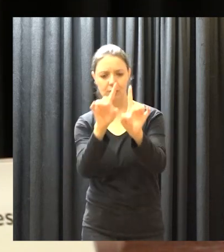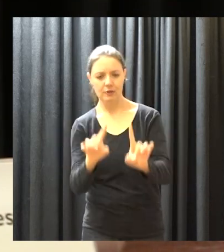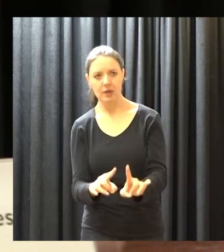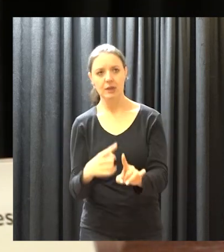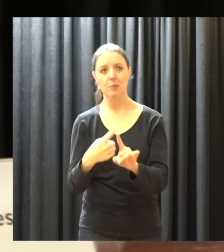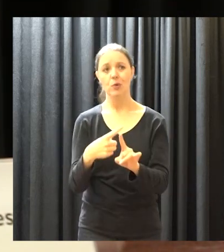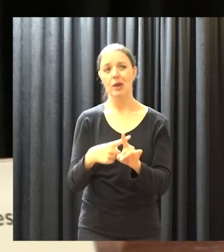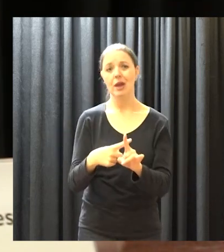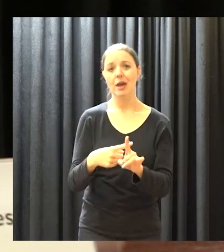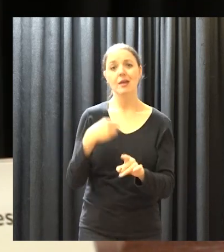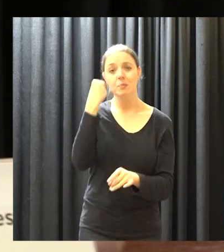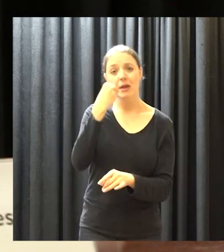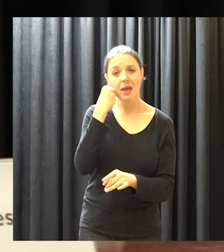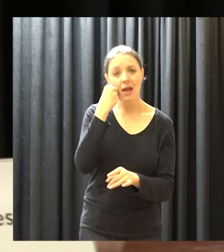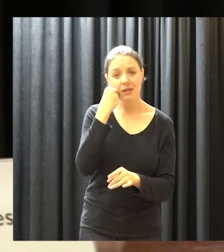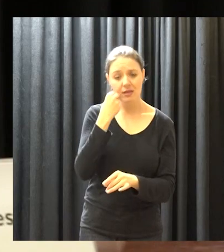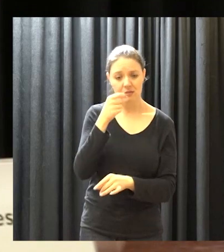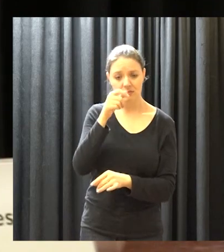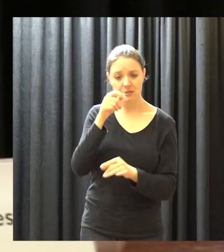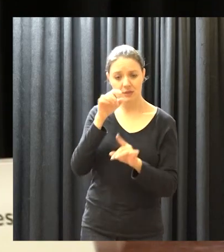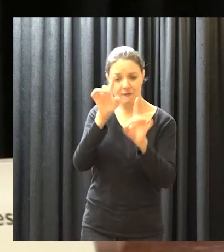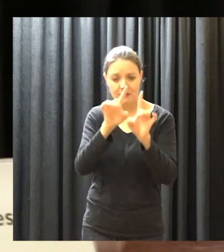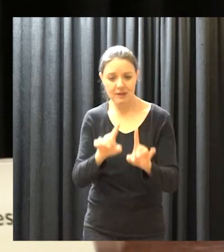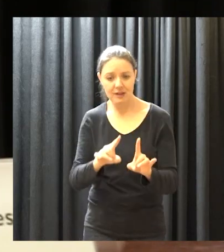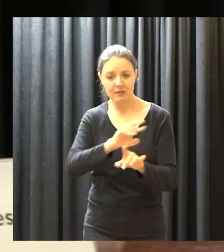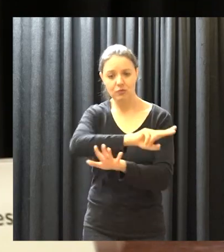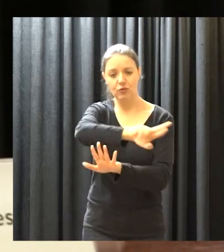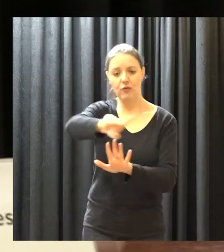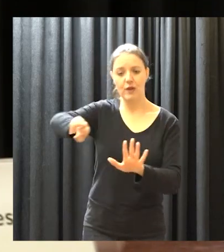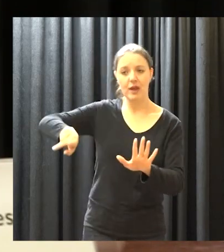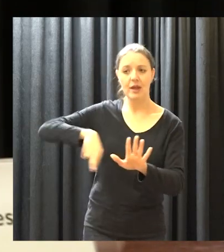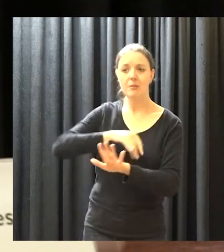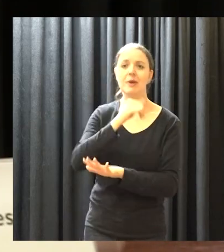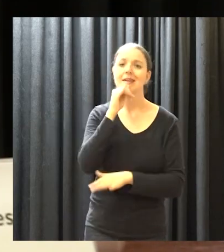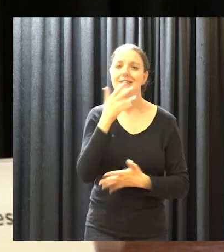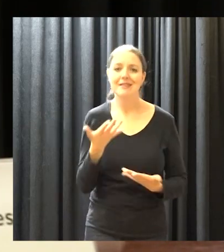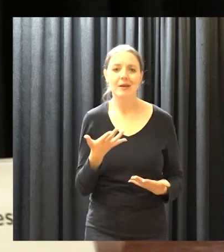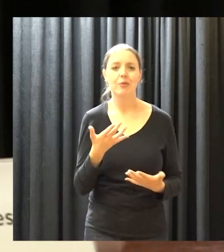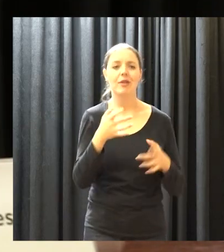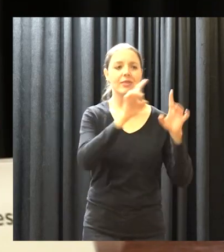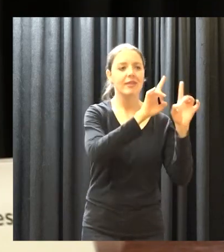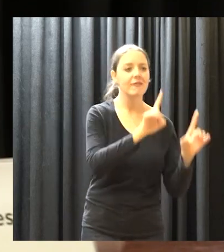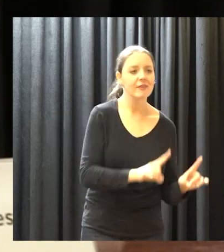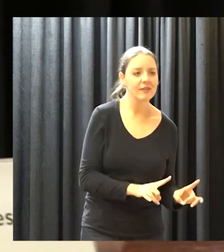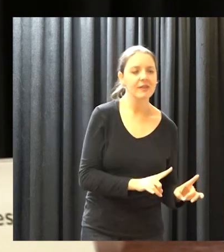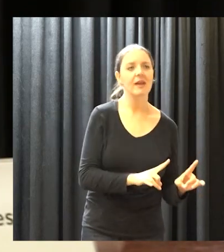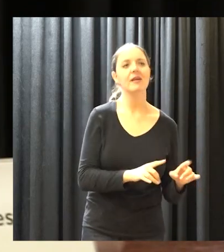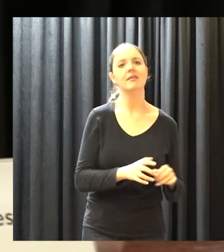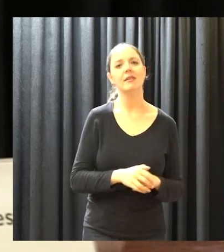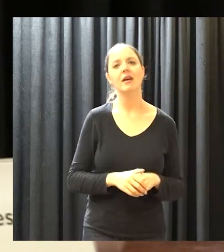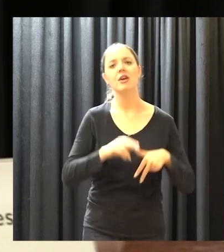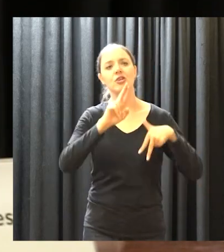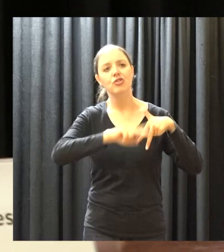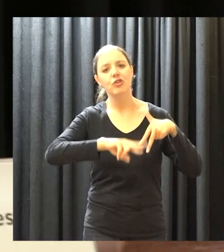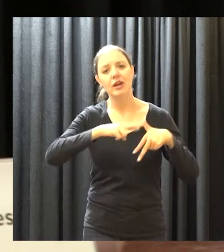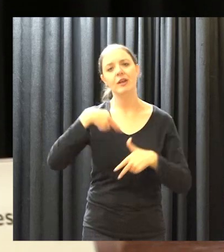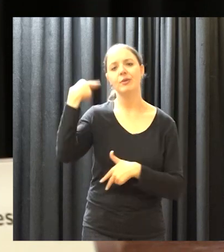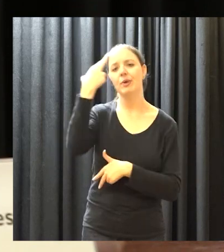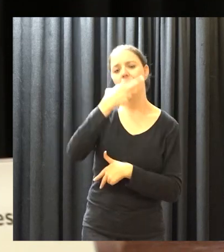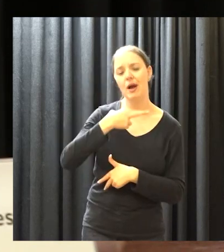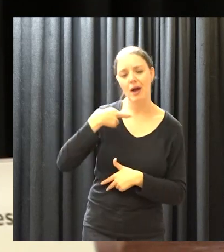deficiência é muito diversa, a depender da intersecção com gênero, raça, sexualidade, classe social,